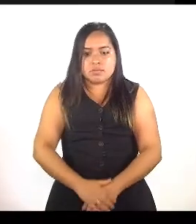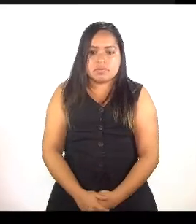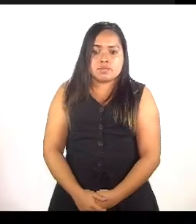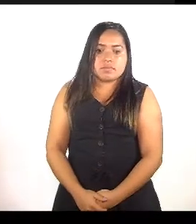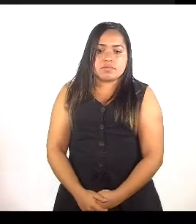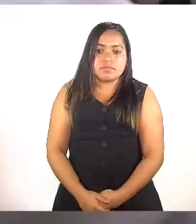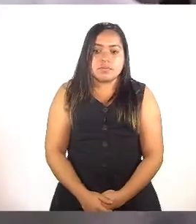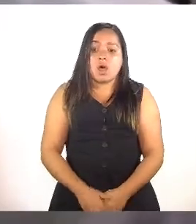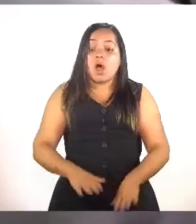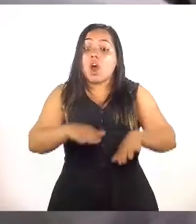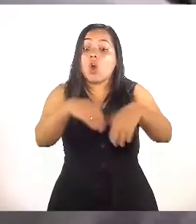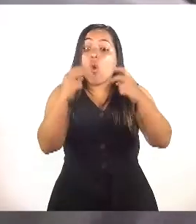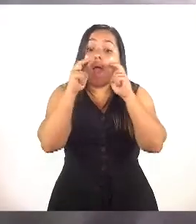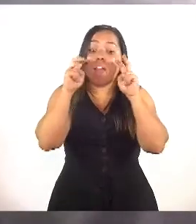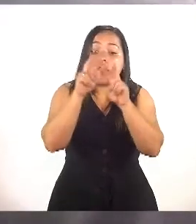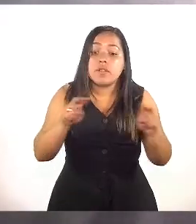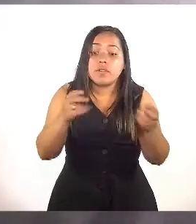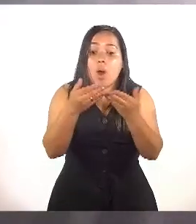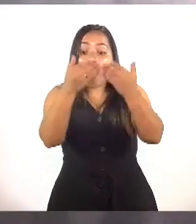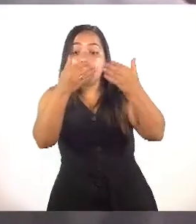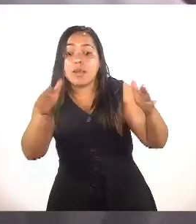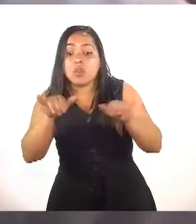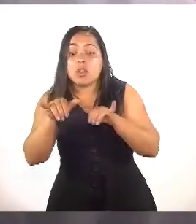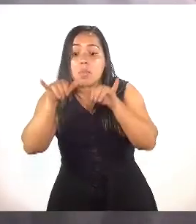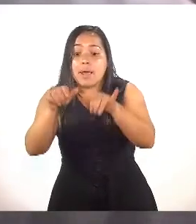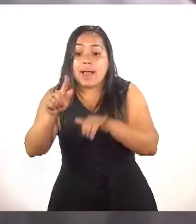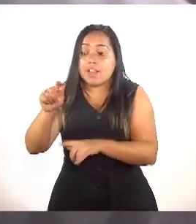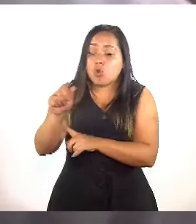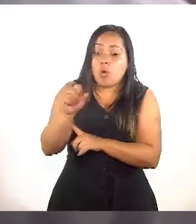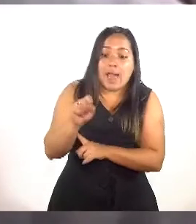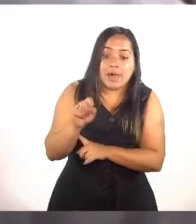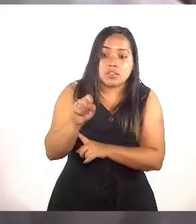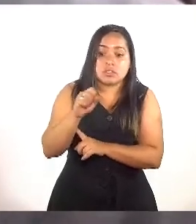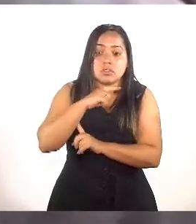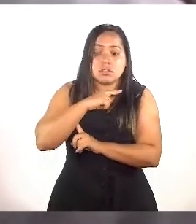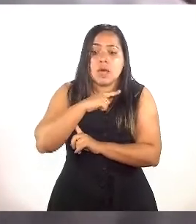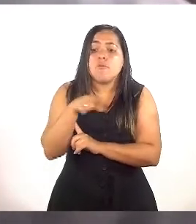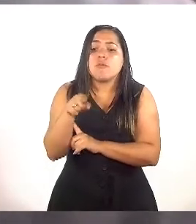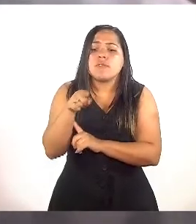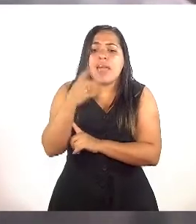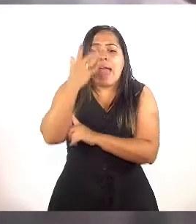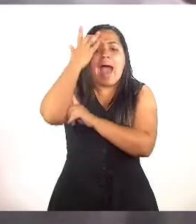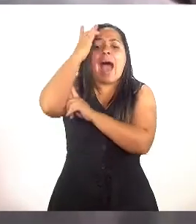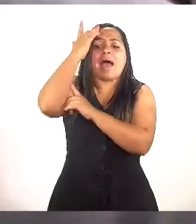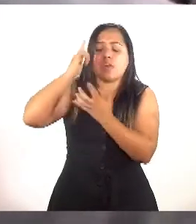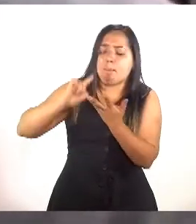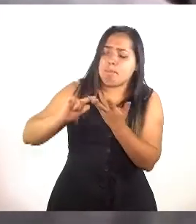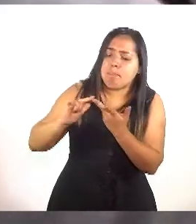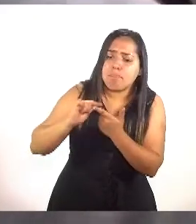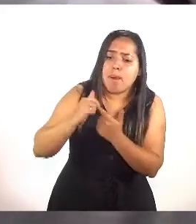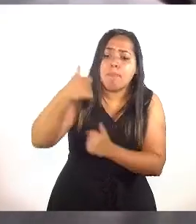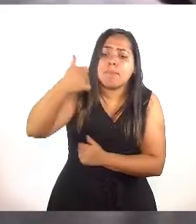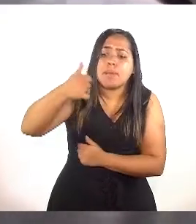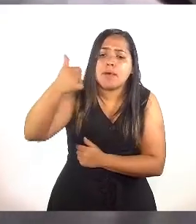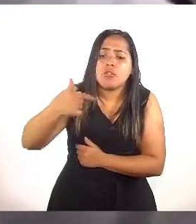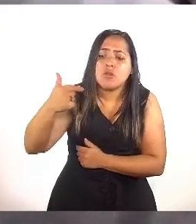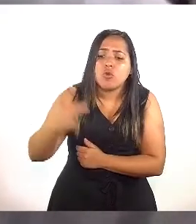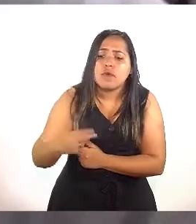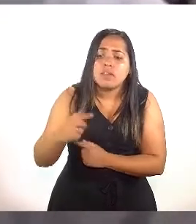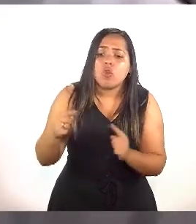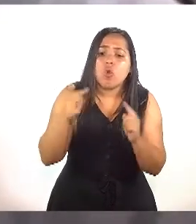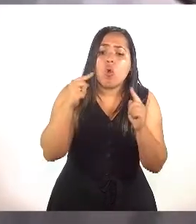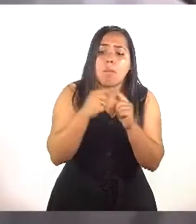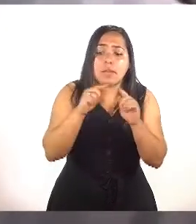Qual a visão do senhor quanto à abertura do mercado de gás e quais medidas o senhor crê serem prioritárias para sua implementação? E